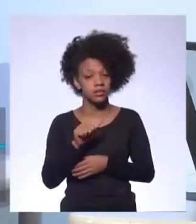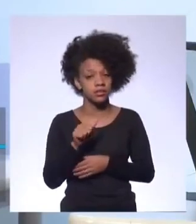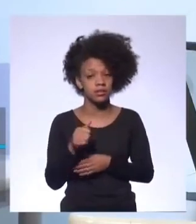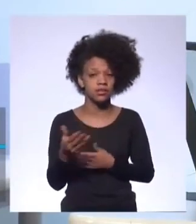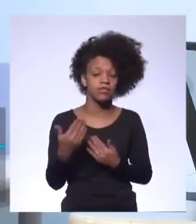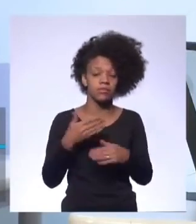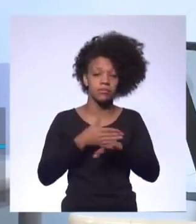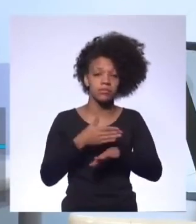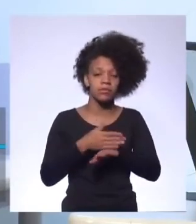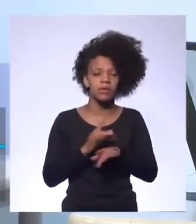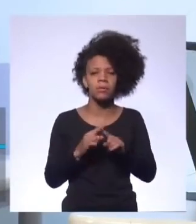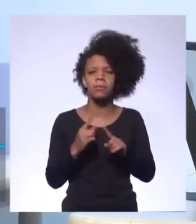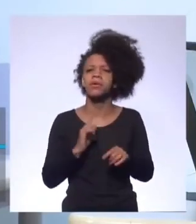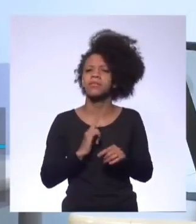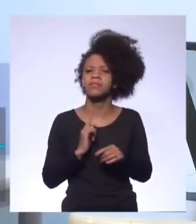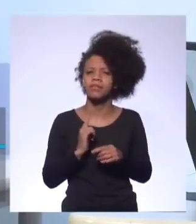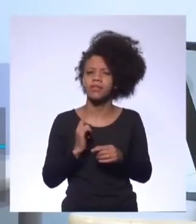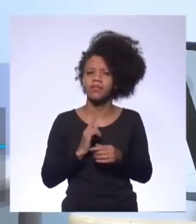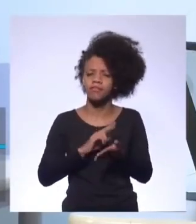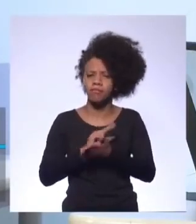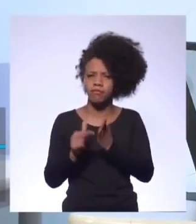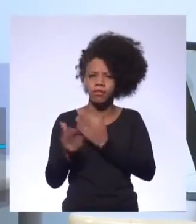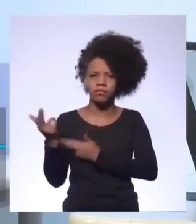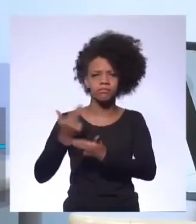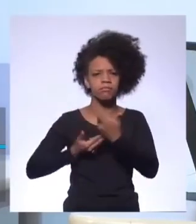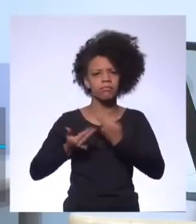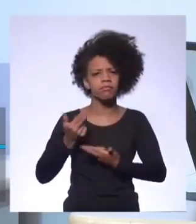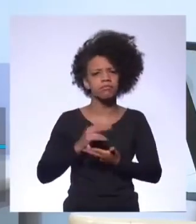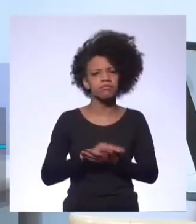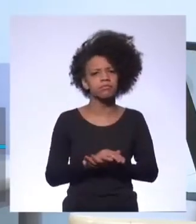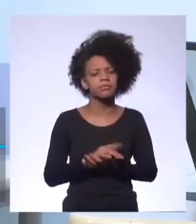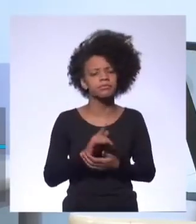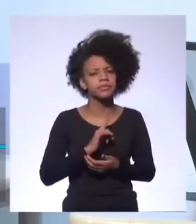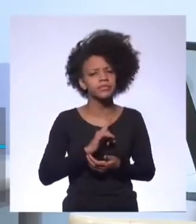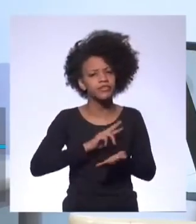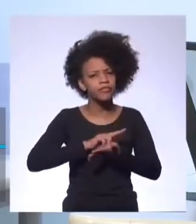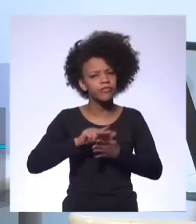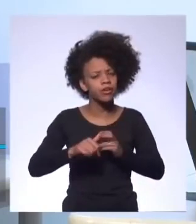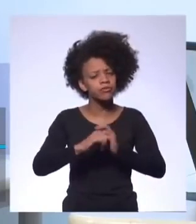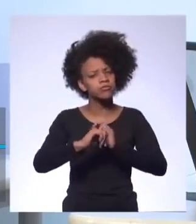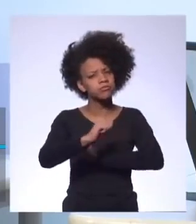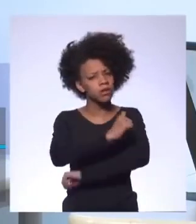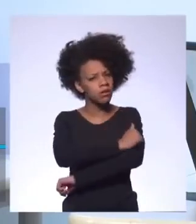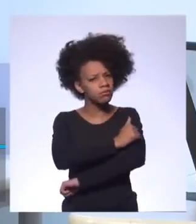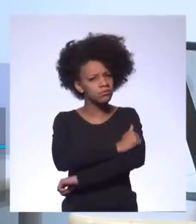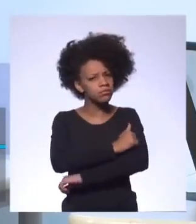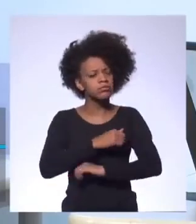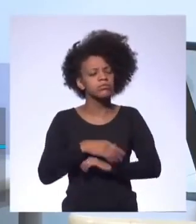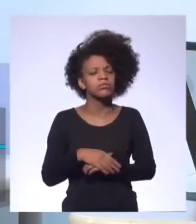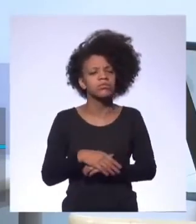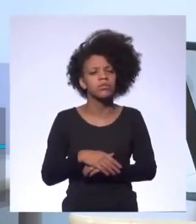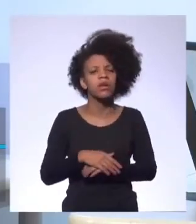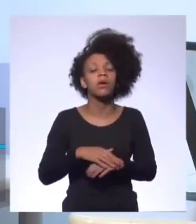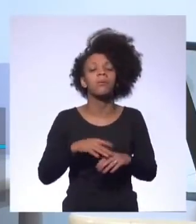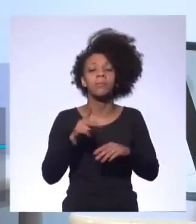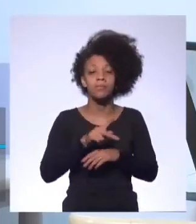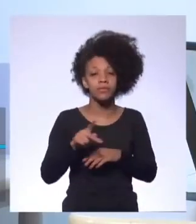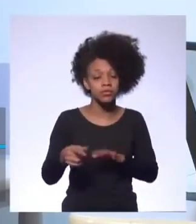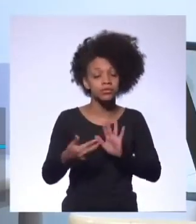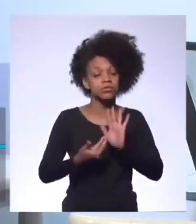Érica? Mas aqui já temos muitas respostas. Temos vários alunos aqui, de várias professoras